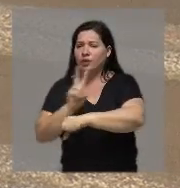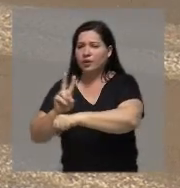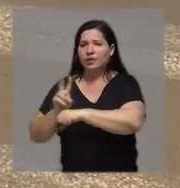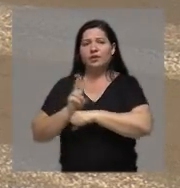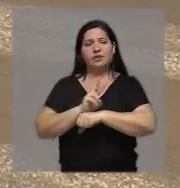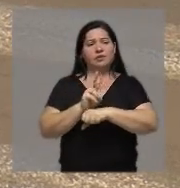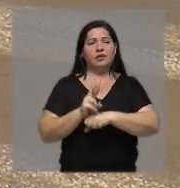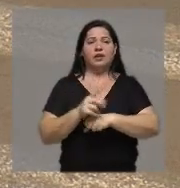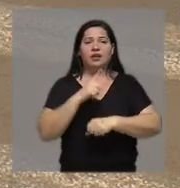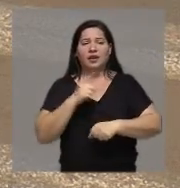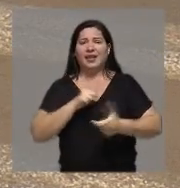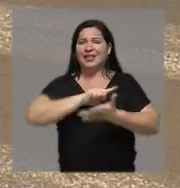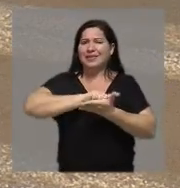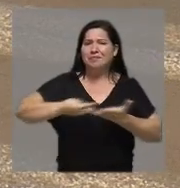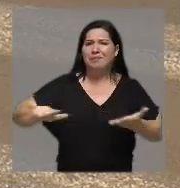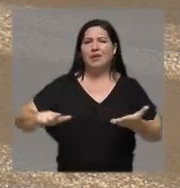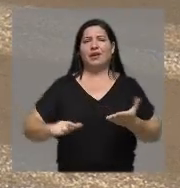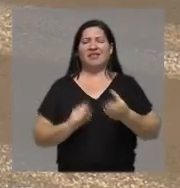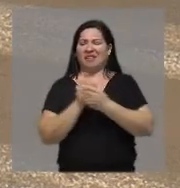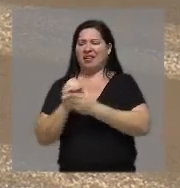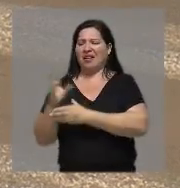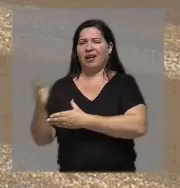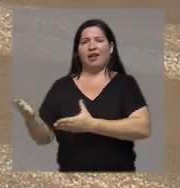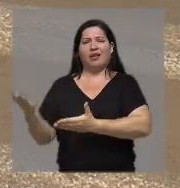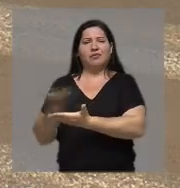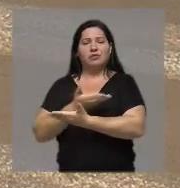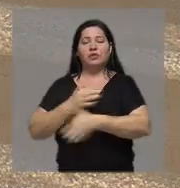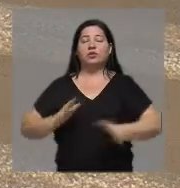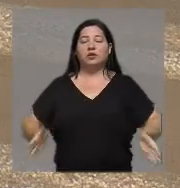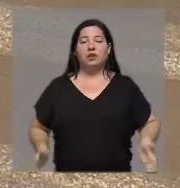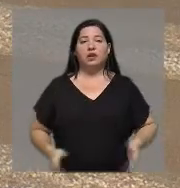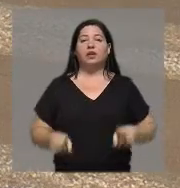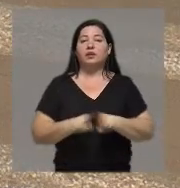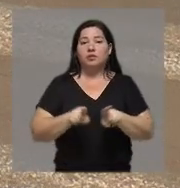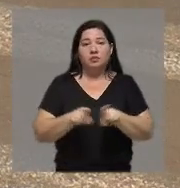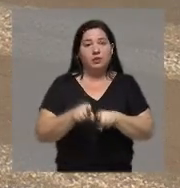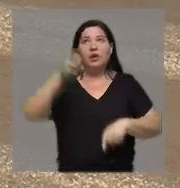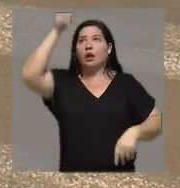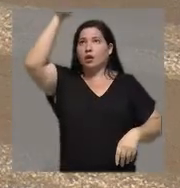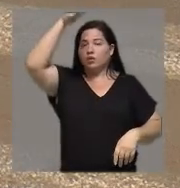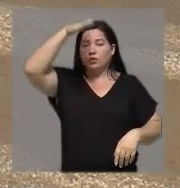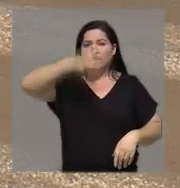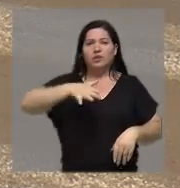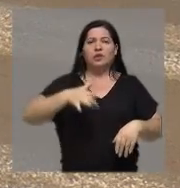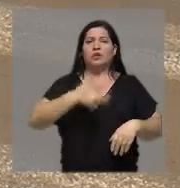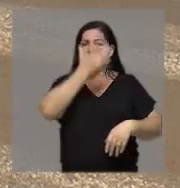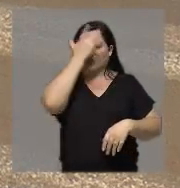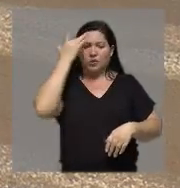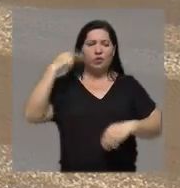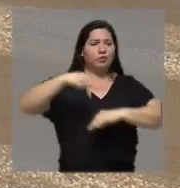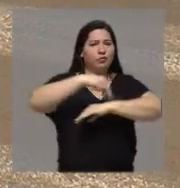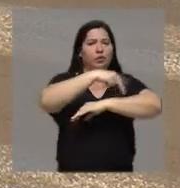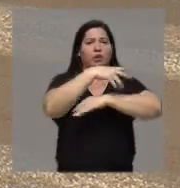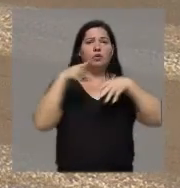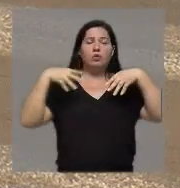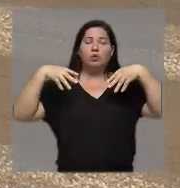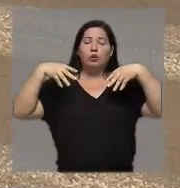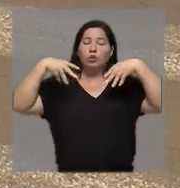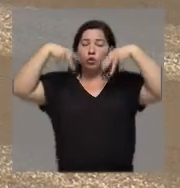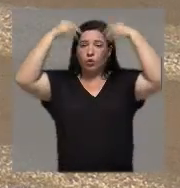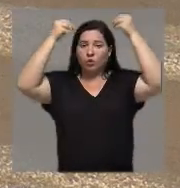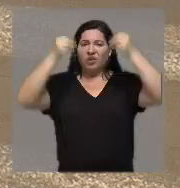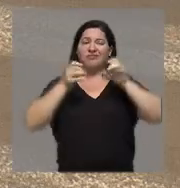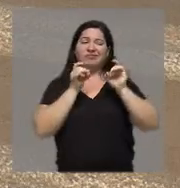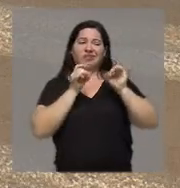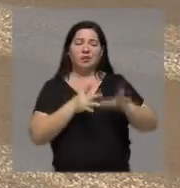mato, né, pelo menos colocar essa iluminação nessa ponte, que a população atravessa até a noite, e com isso, abandonado do jeito que está, quem vem